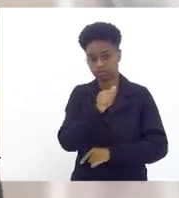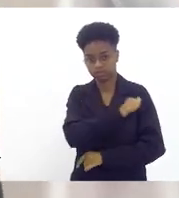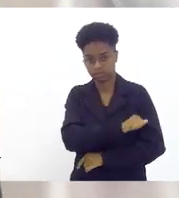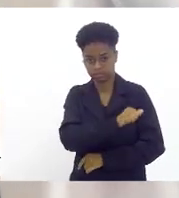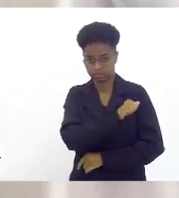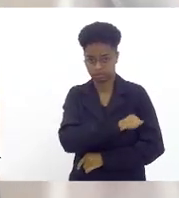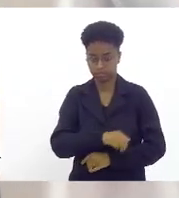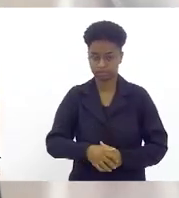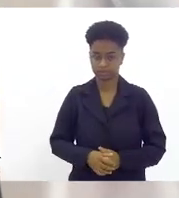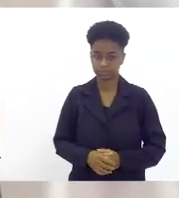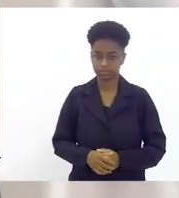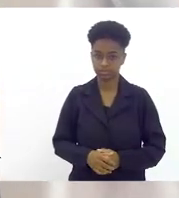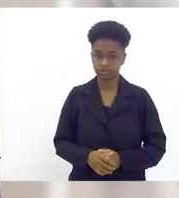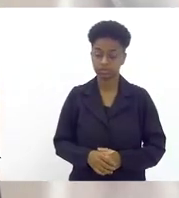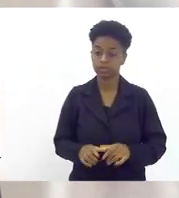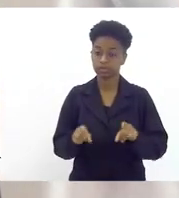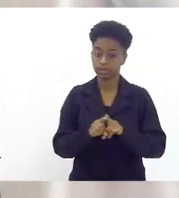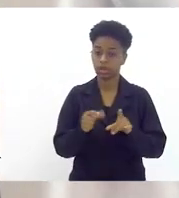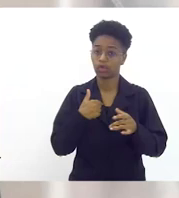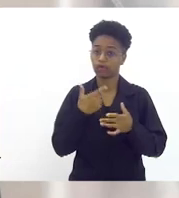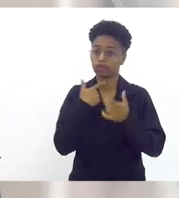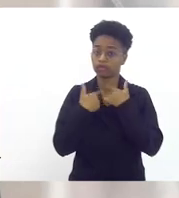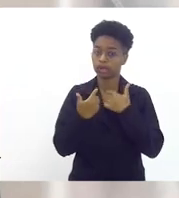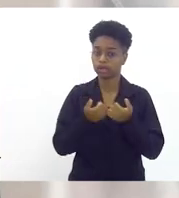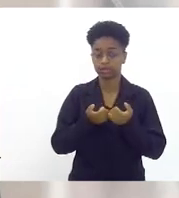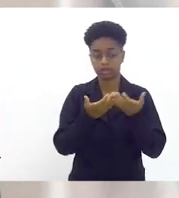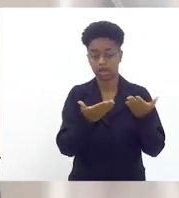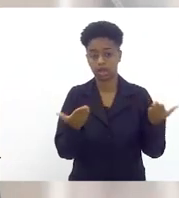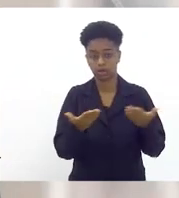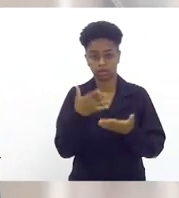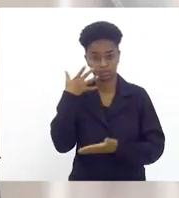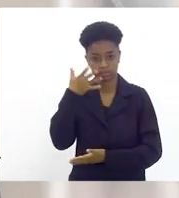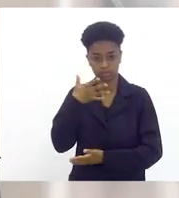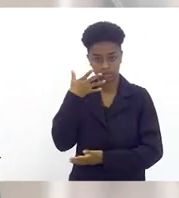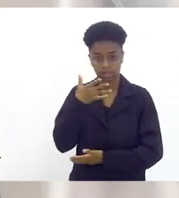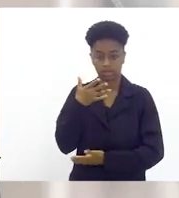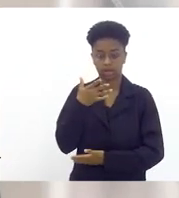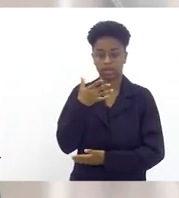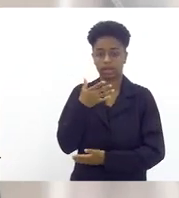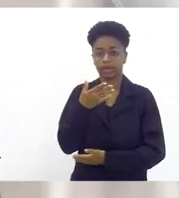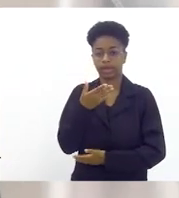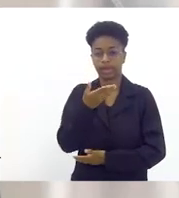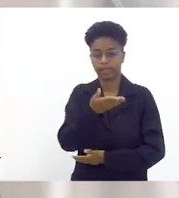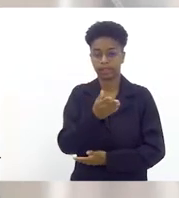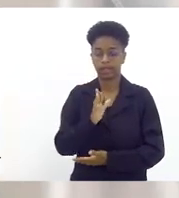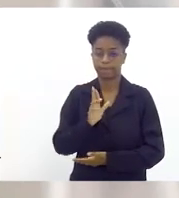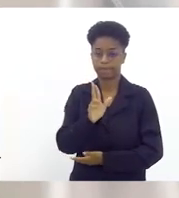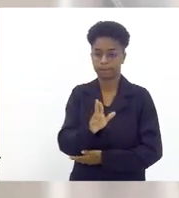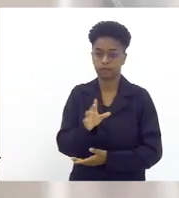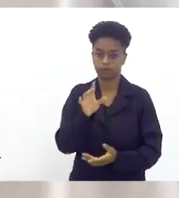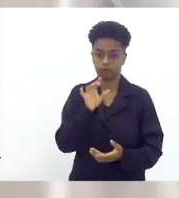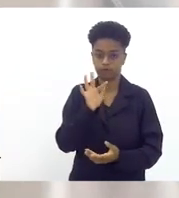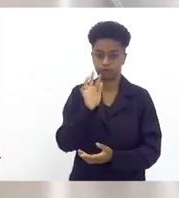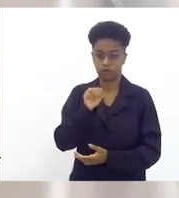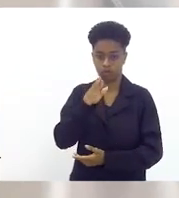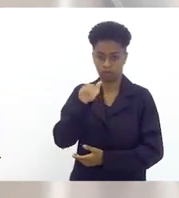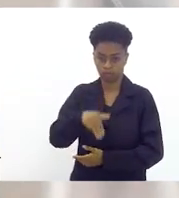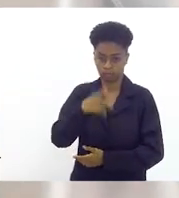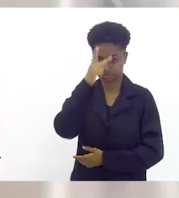terminar, franquear a palavra para a queridíssima Wescla, representando o Fórum de Pessoas Transsexuais e Travestis.